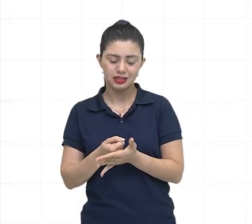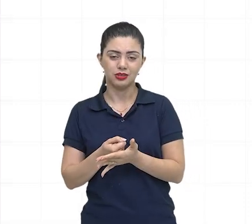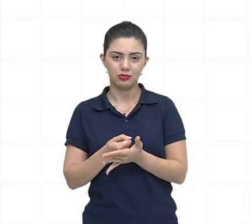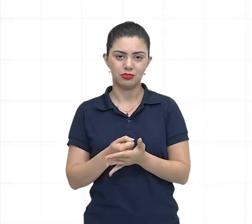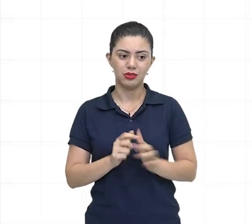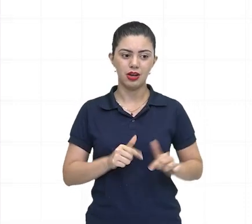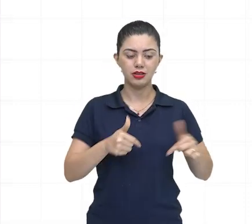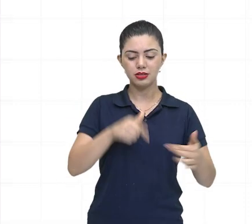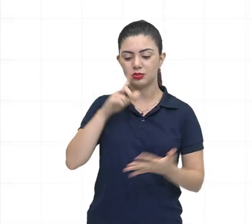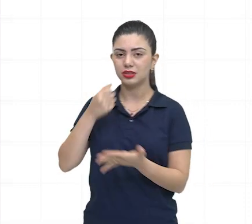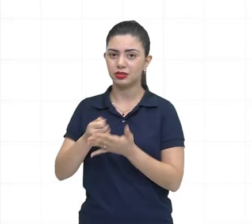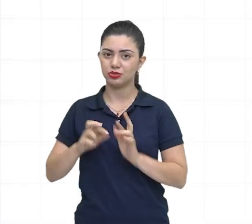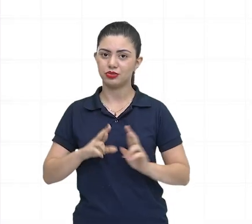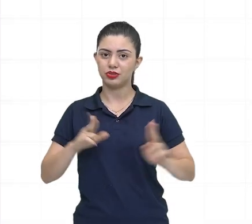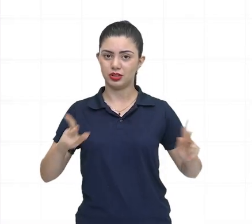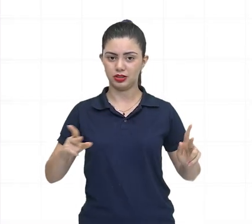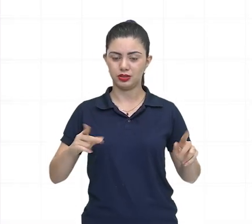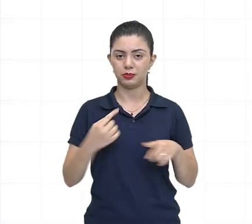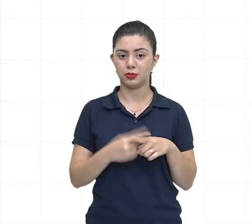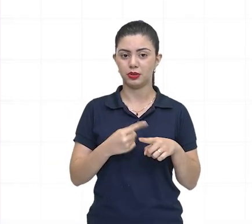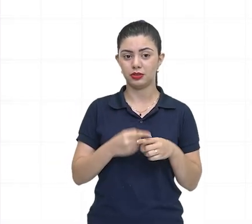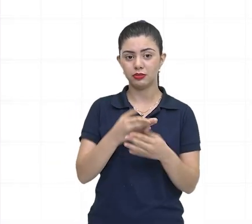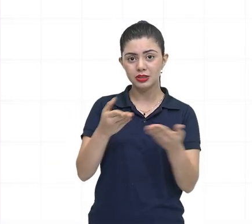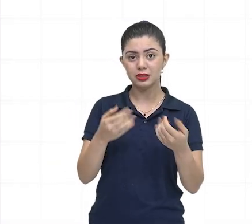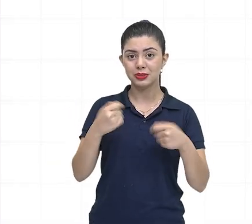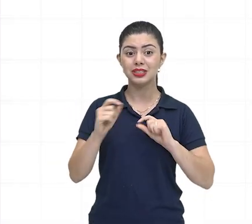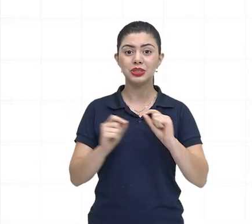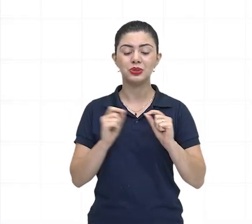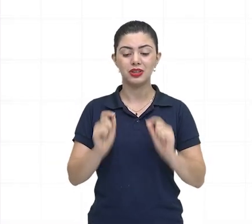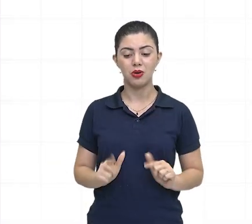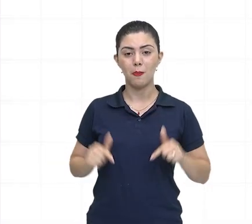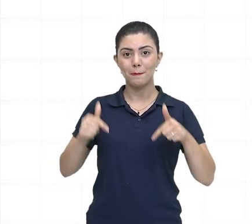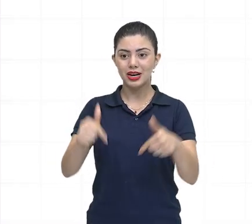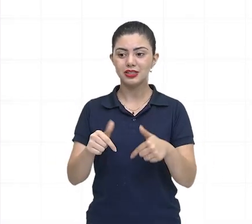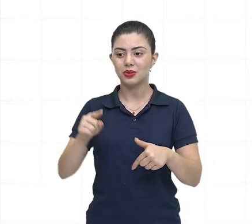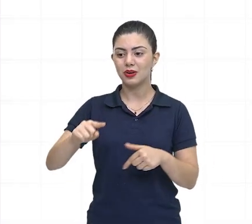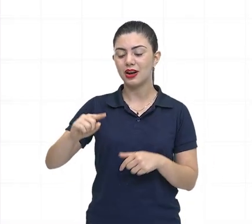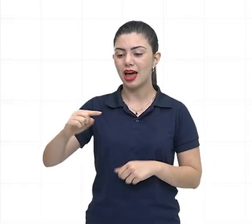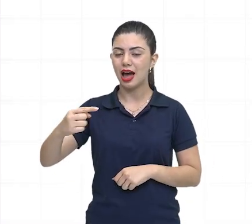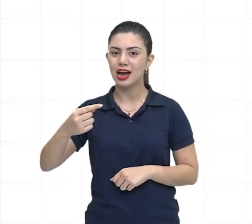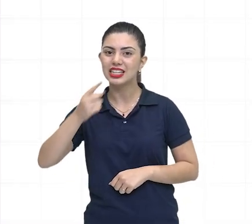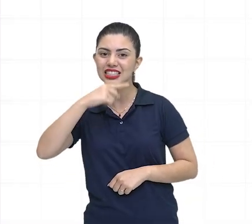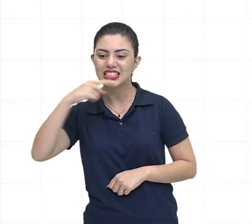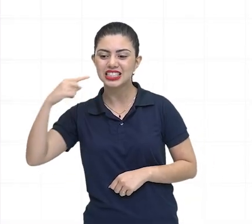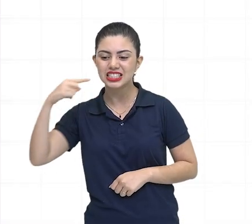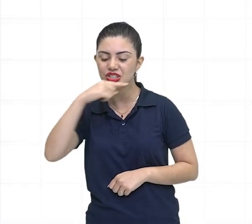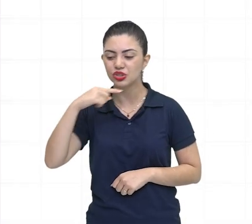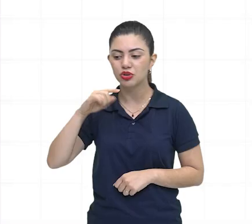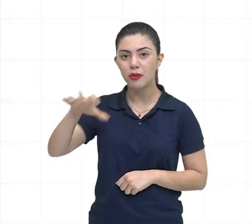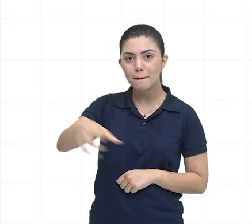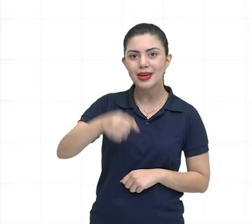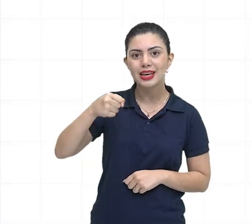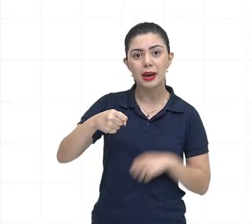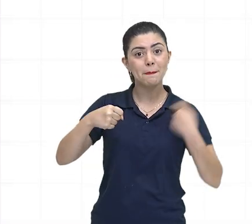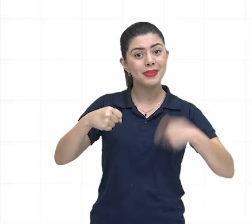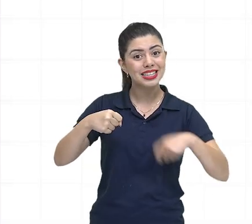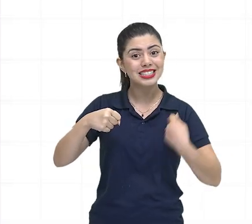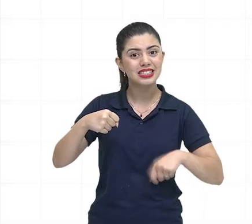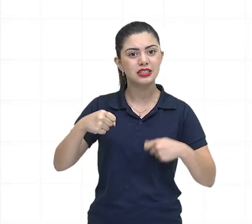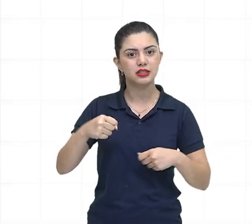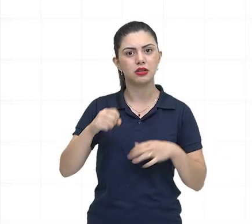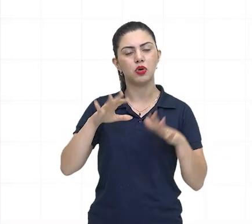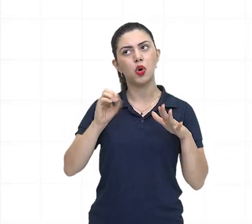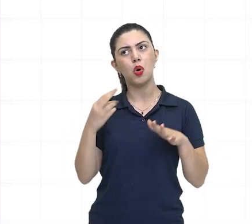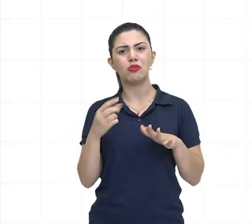ponto. Por quê? Porque no início ali, ó, eu tenho que pegar a escova. Então eu não vou ficar pego ou não pego. Quer dizer,